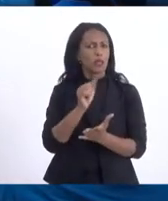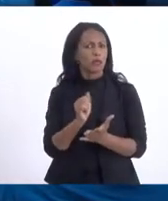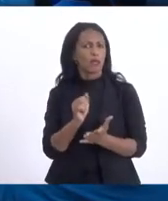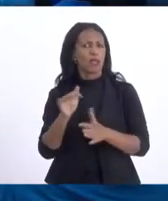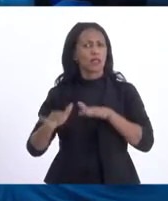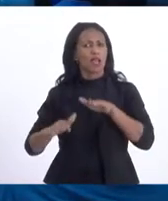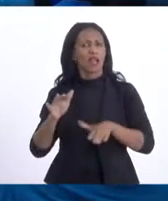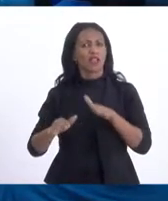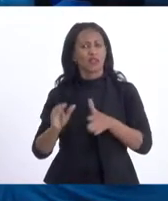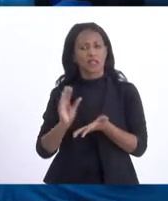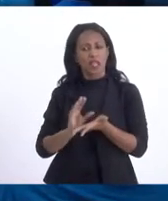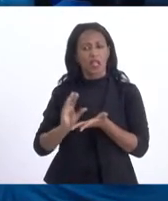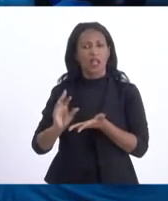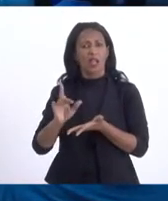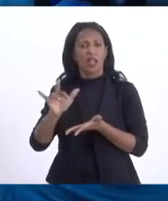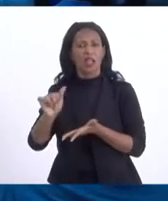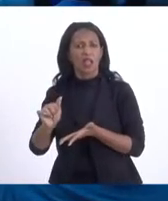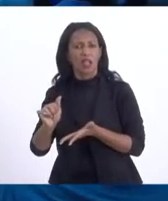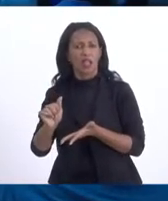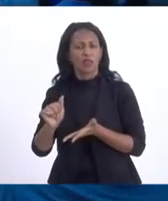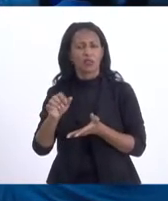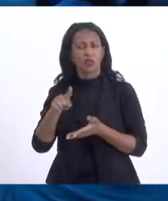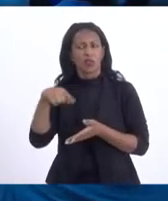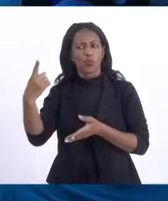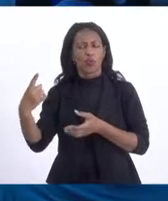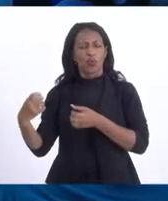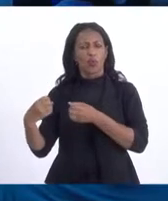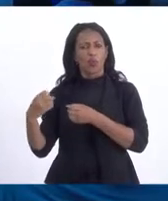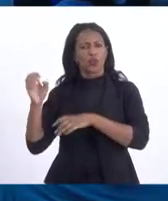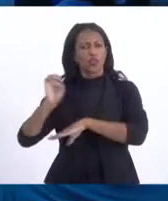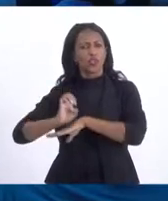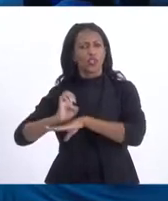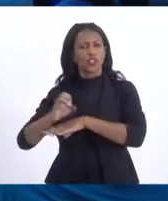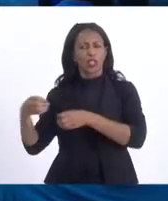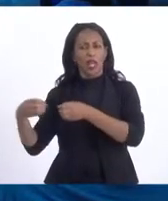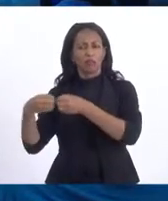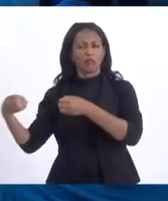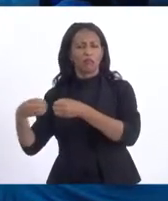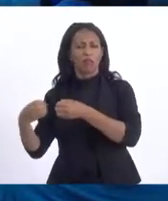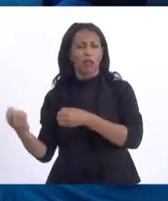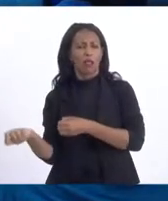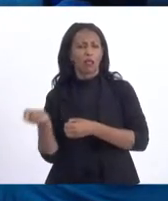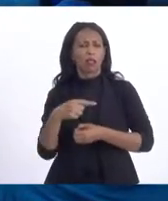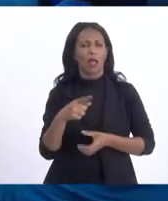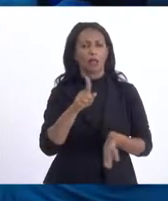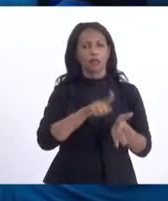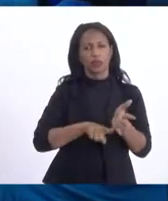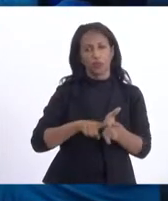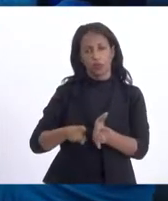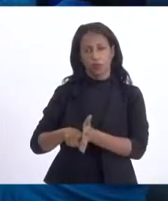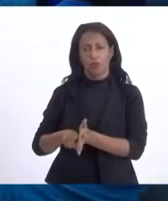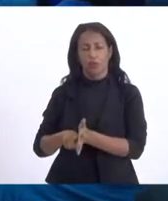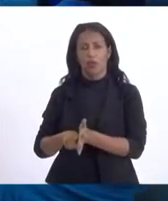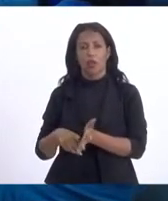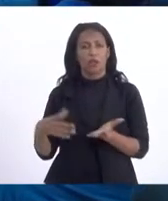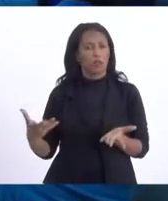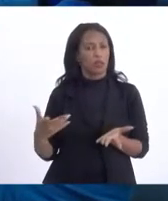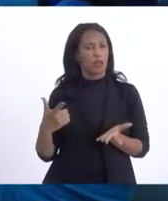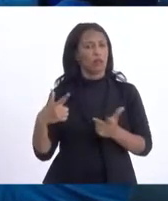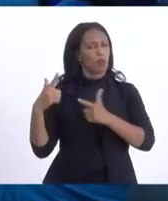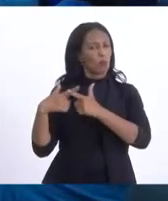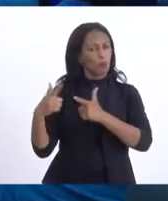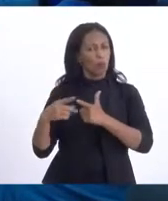é o crédito que o estado vizinho, quando manda para cá, se acredita. Então, tem alguns gargalos, a gente tem enfrentado com